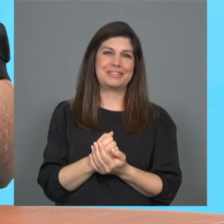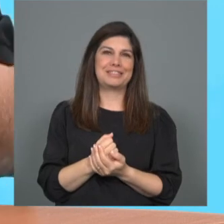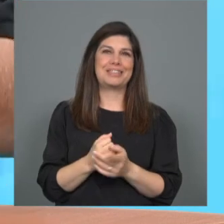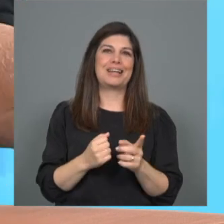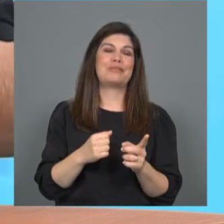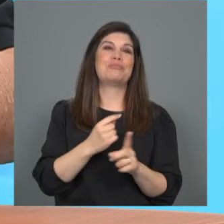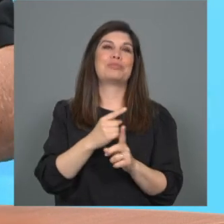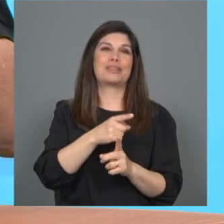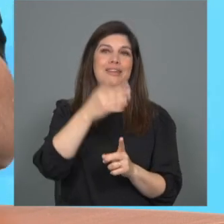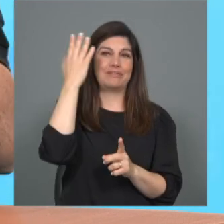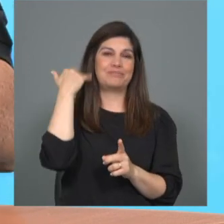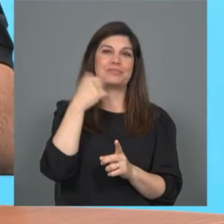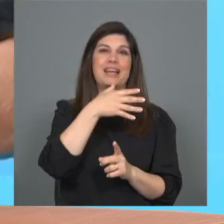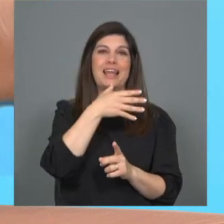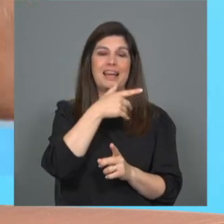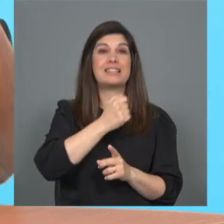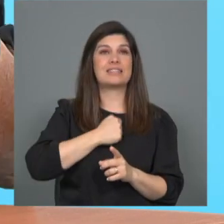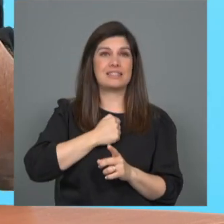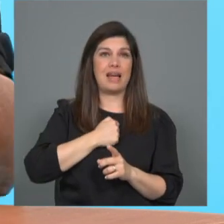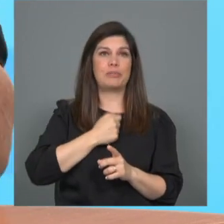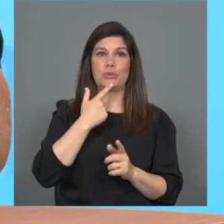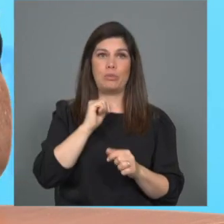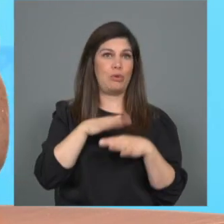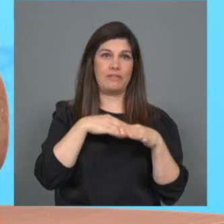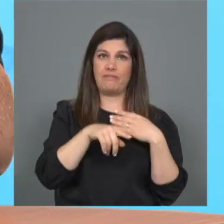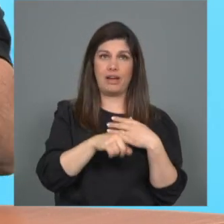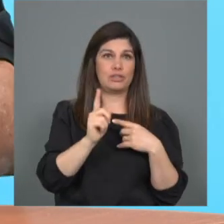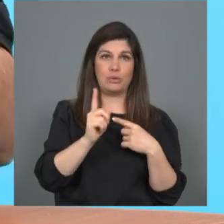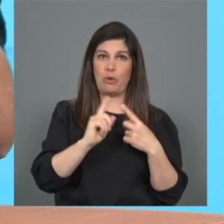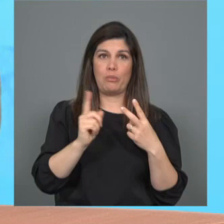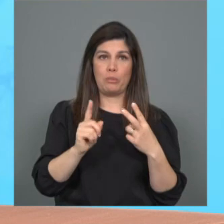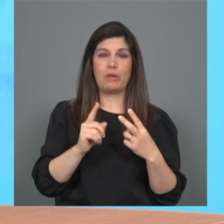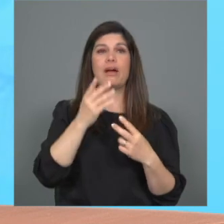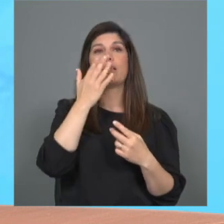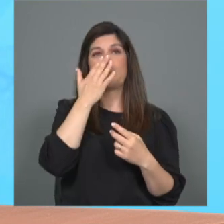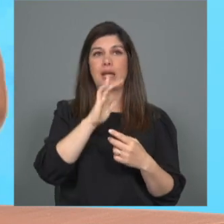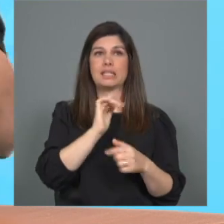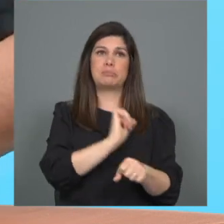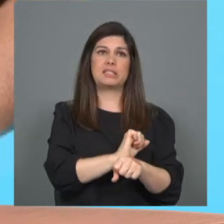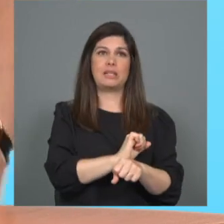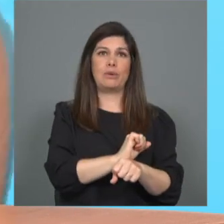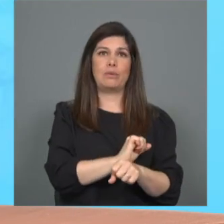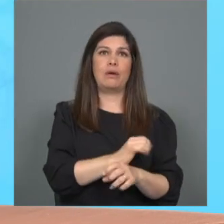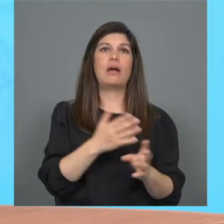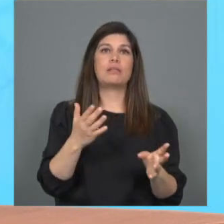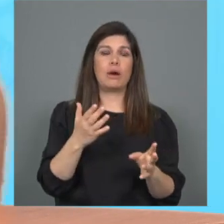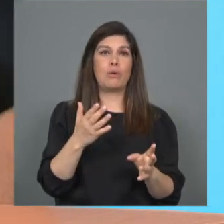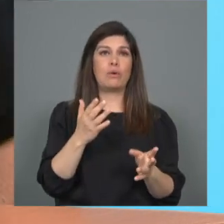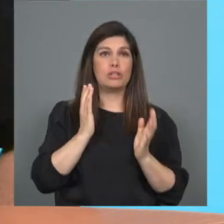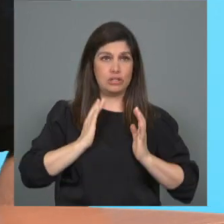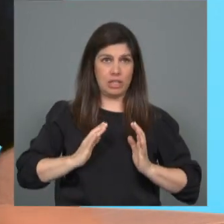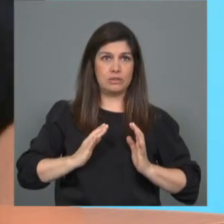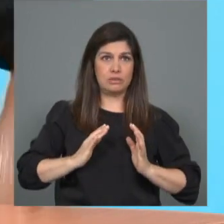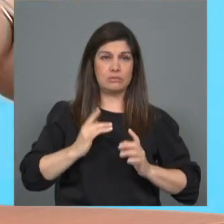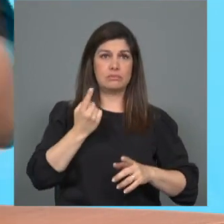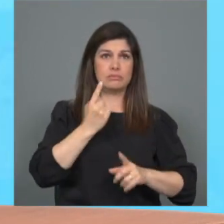sábado era uma prisão. O descanso, em vez de ser uma libertação, era uma prisão. Então, se o descanso aí era uma prisão, o melhor era trabalhar. Para ter